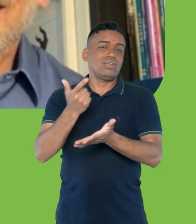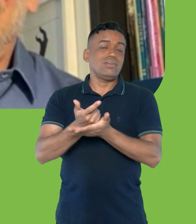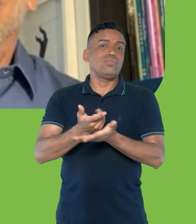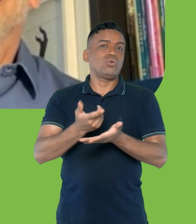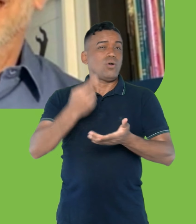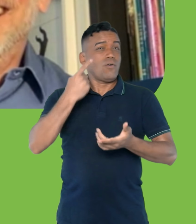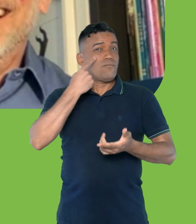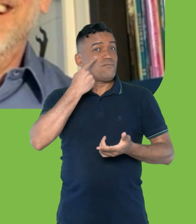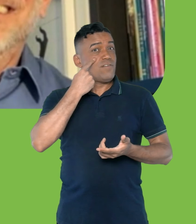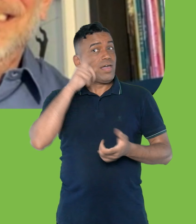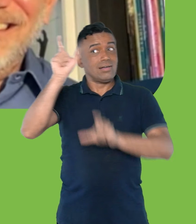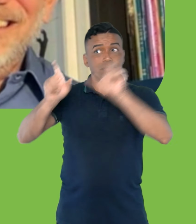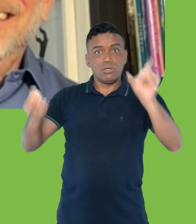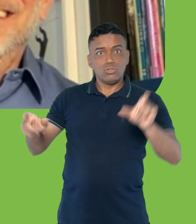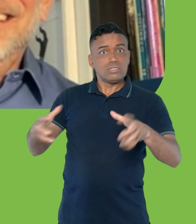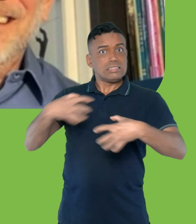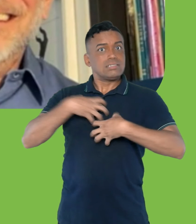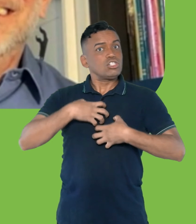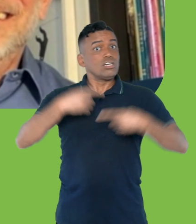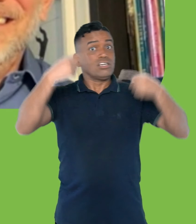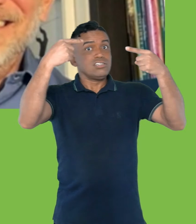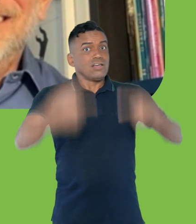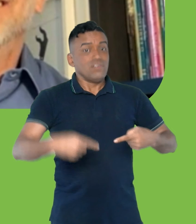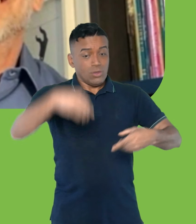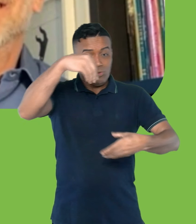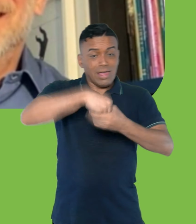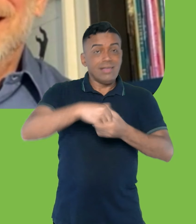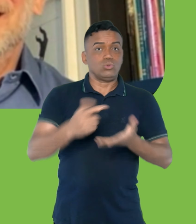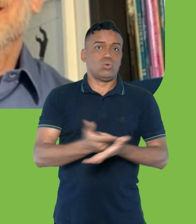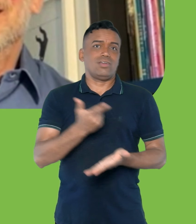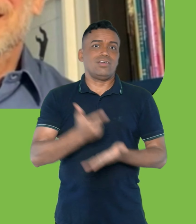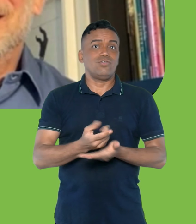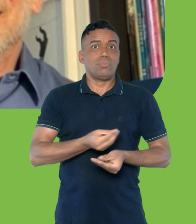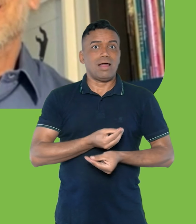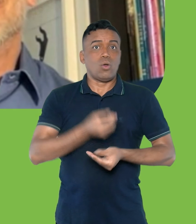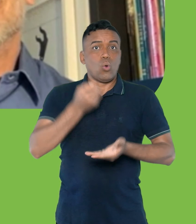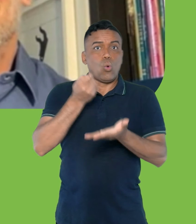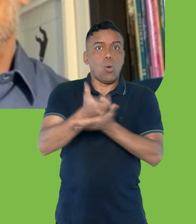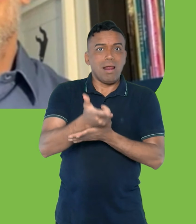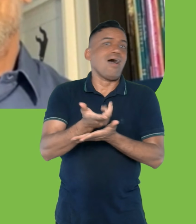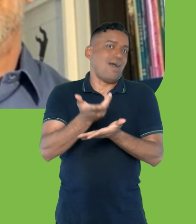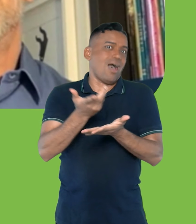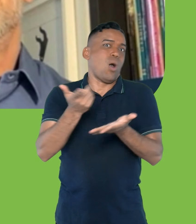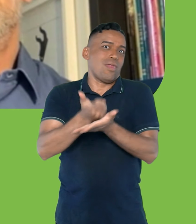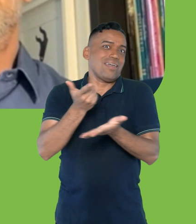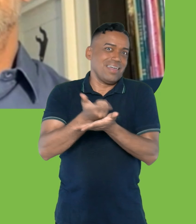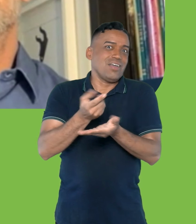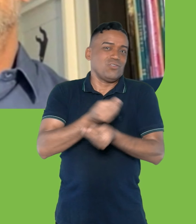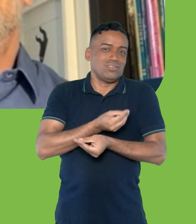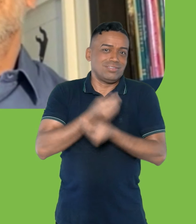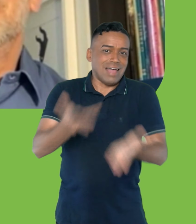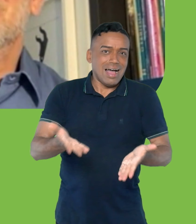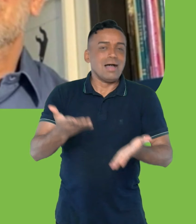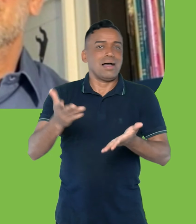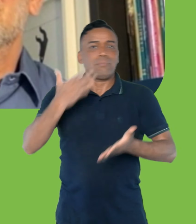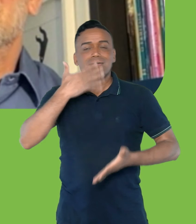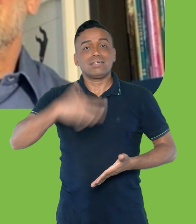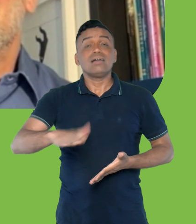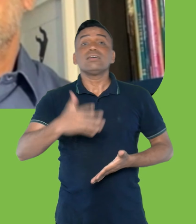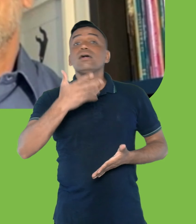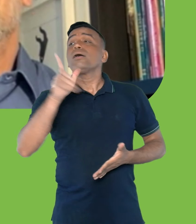é desafiador e interessante levar esse livro aqui para as crianças, viu, gente? Verdade. O menino ele pergunta para o